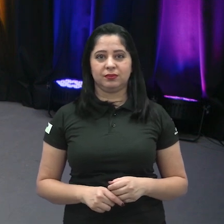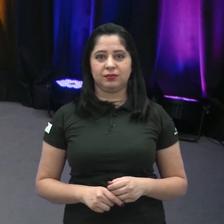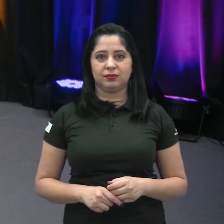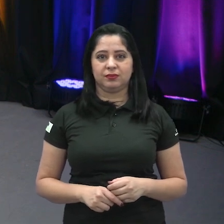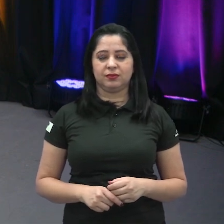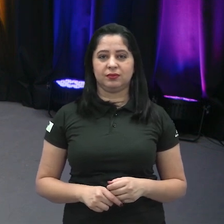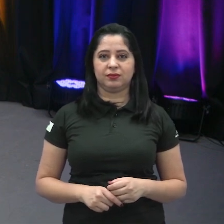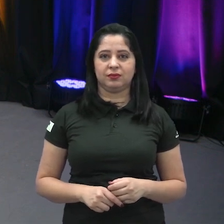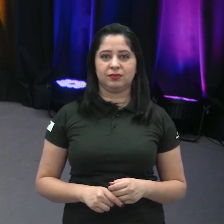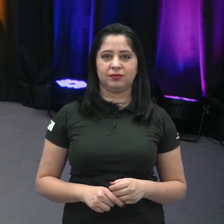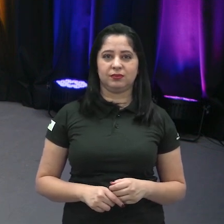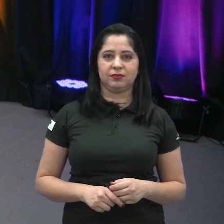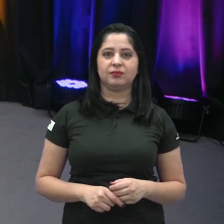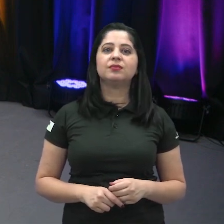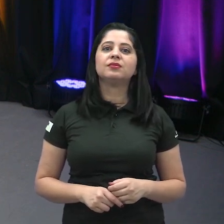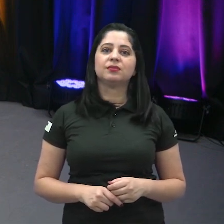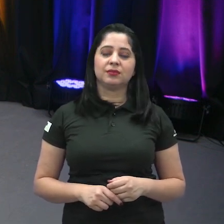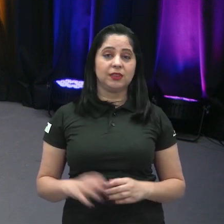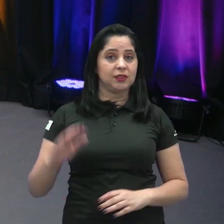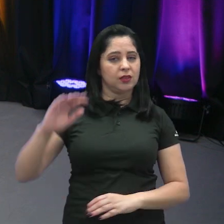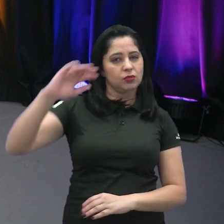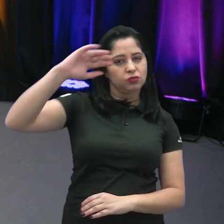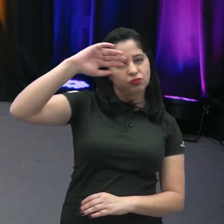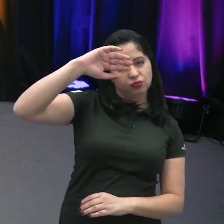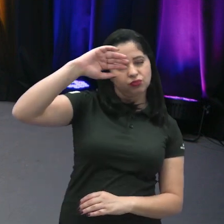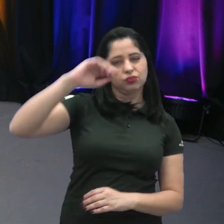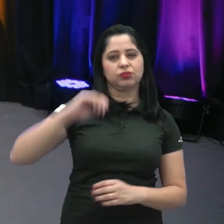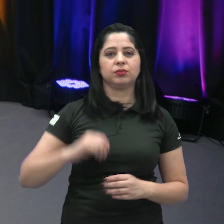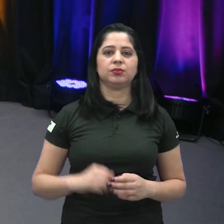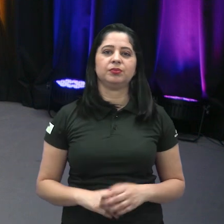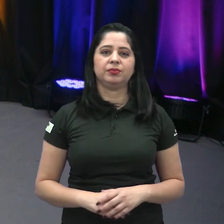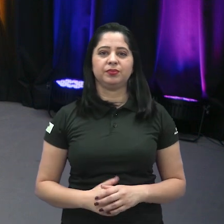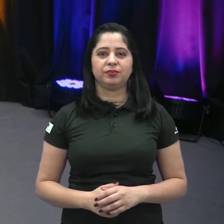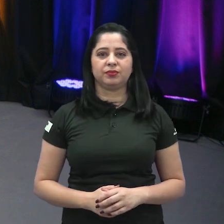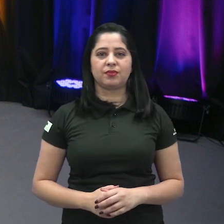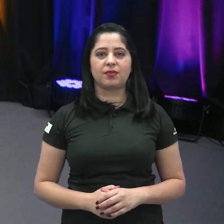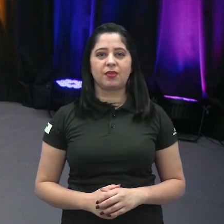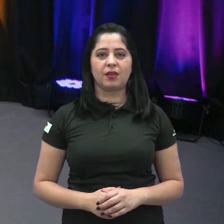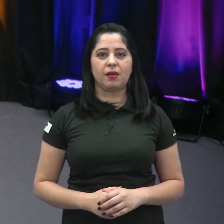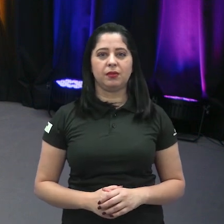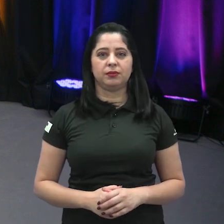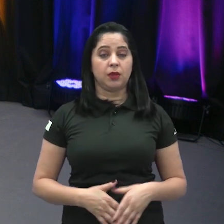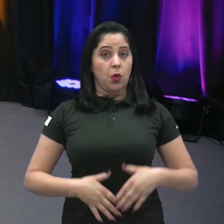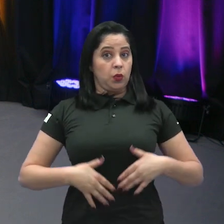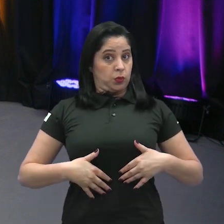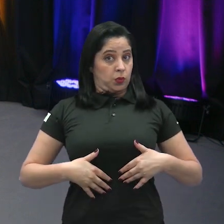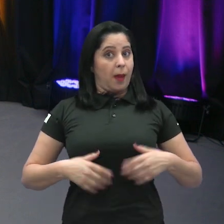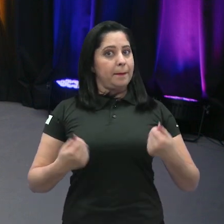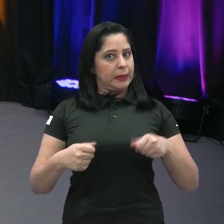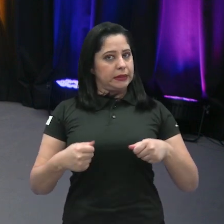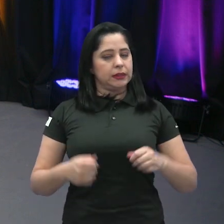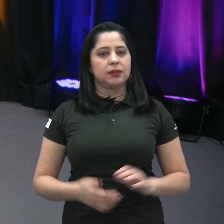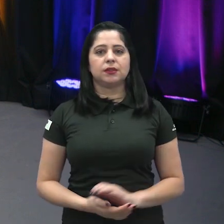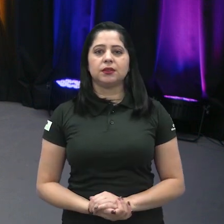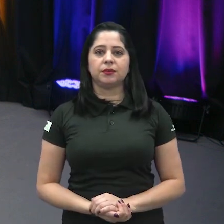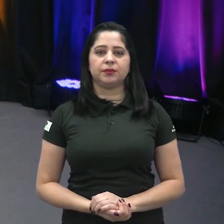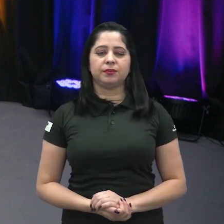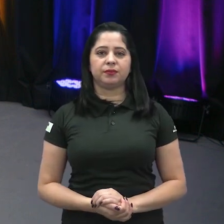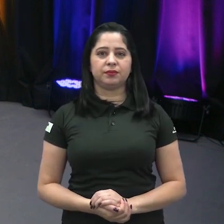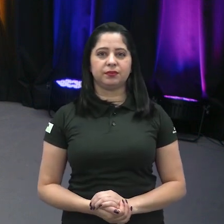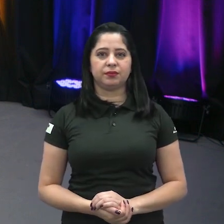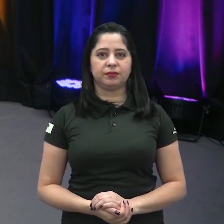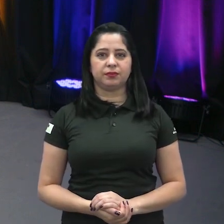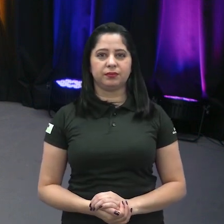para a lateral. Trouxe aqui, inclina em linha reta, puxa na lateral. Abdômen contraído,